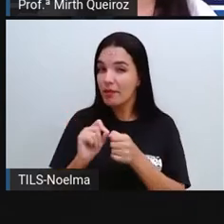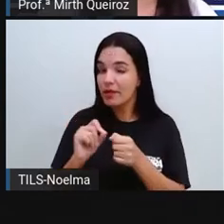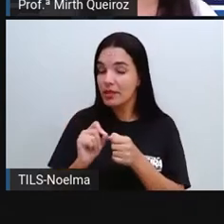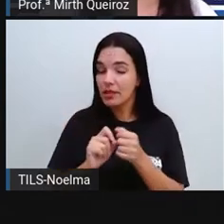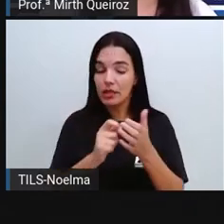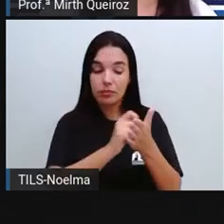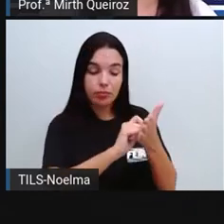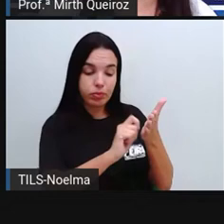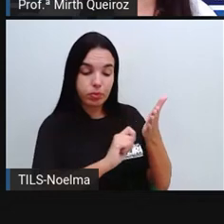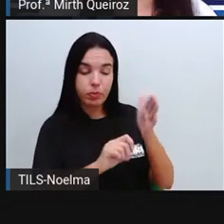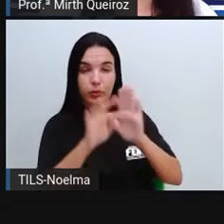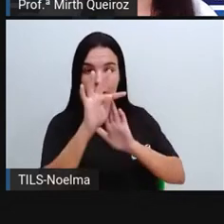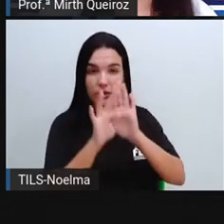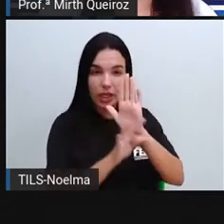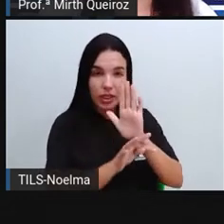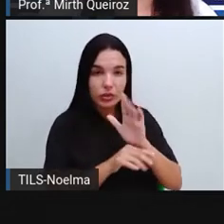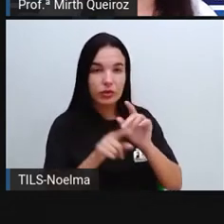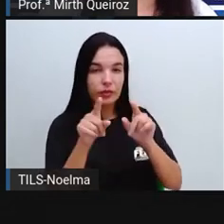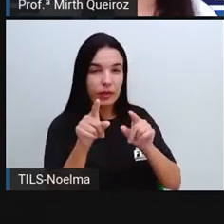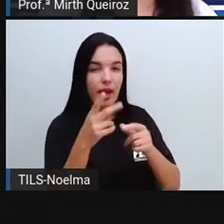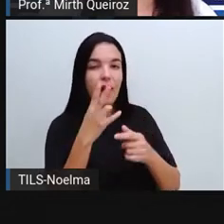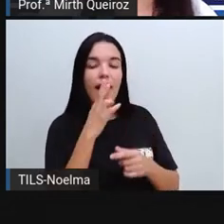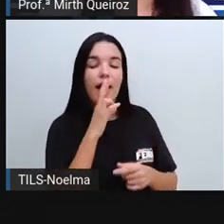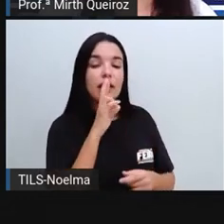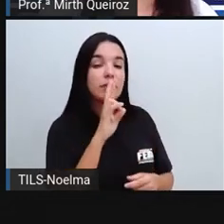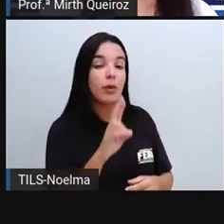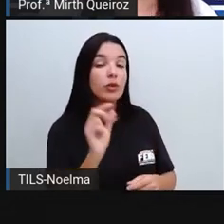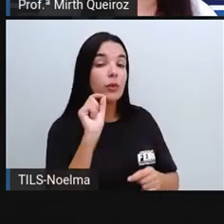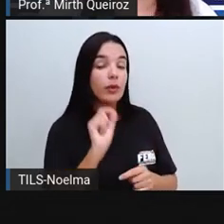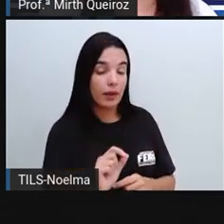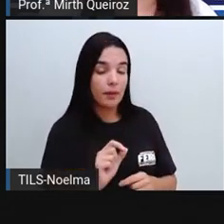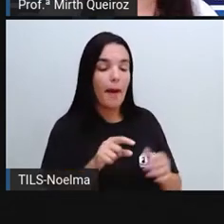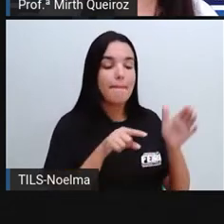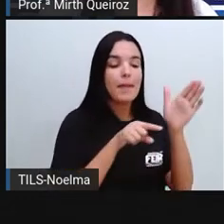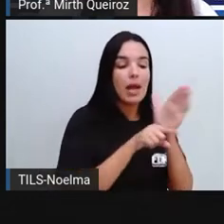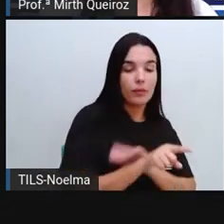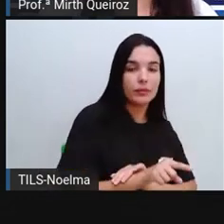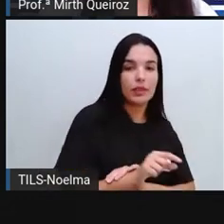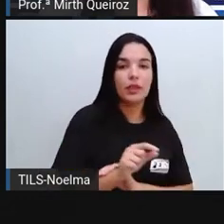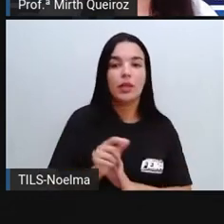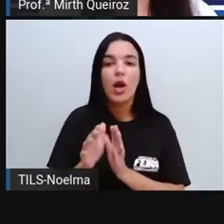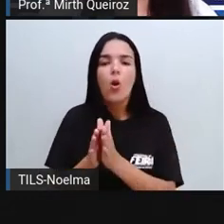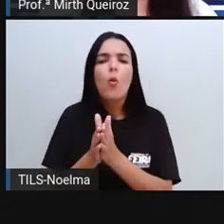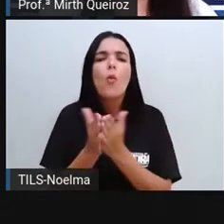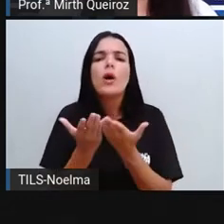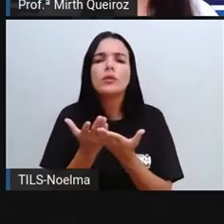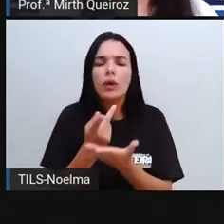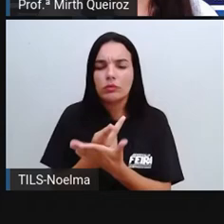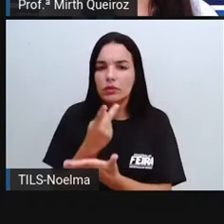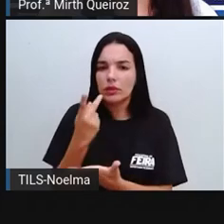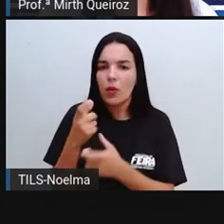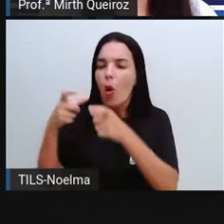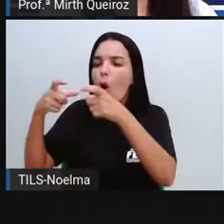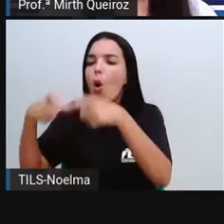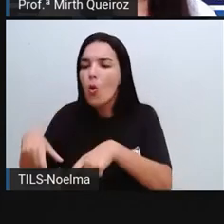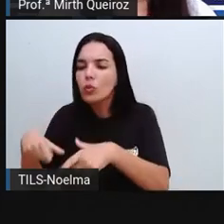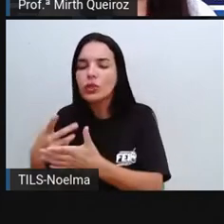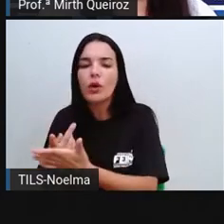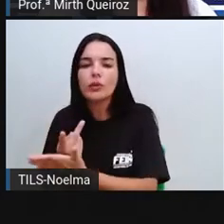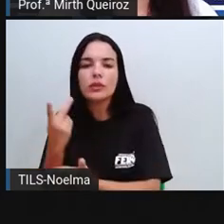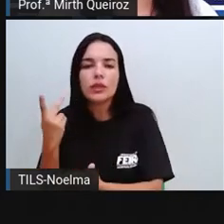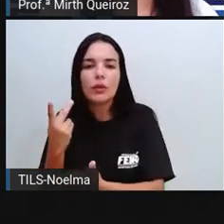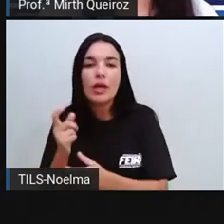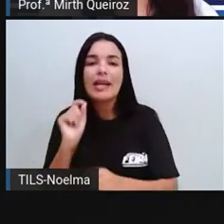vocês, fique atento às respostas, né? Das seguintes perguntas. Quando aconteceu? Onde